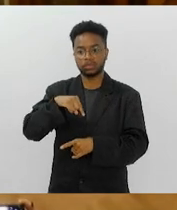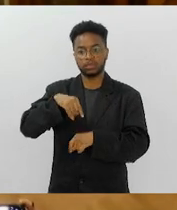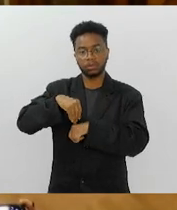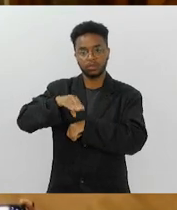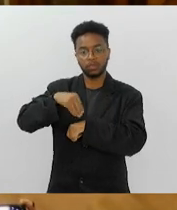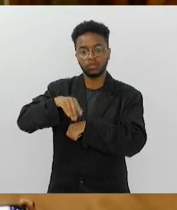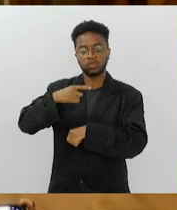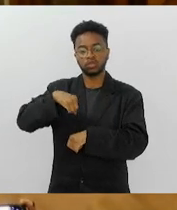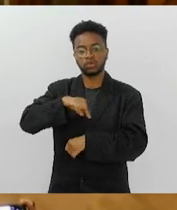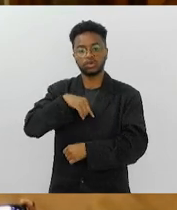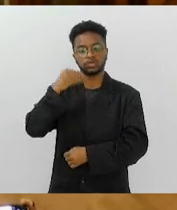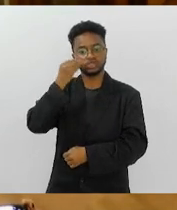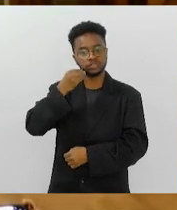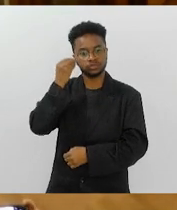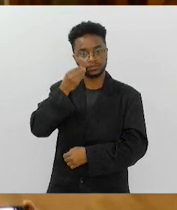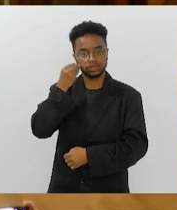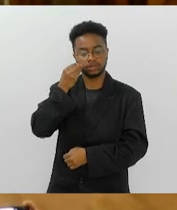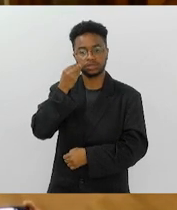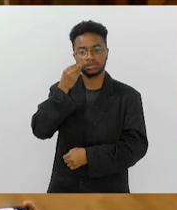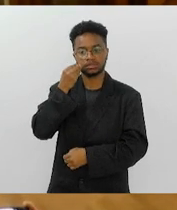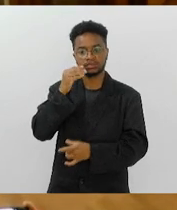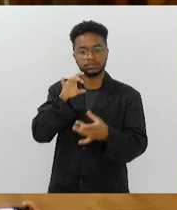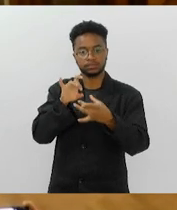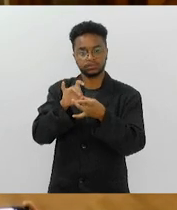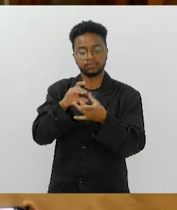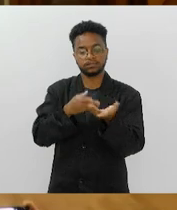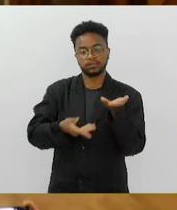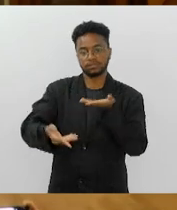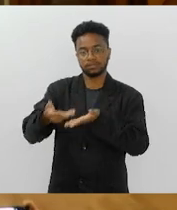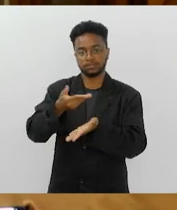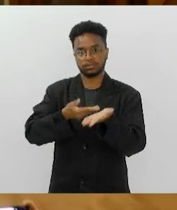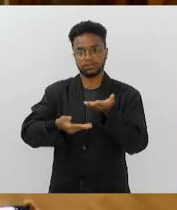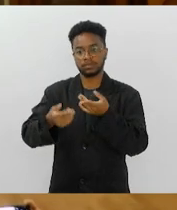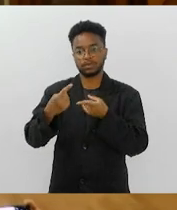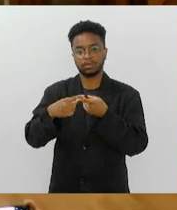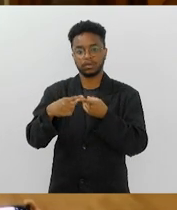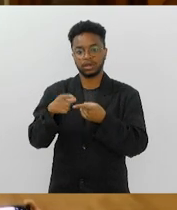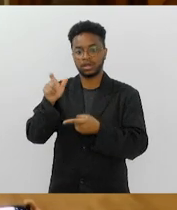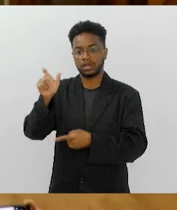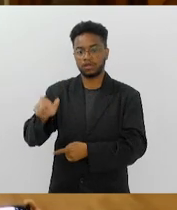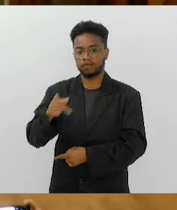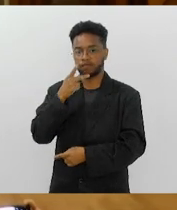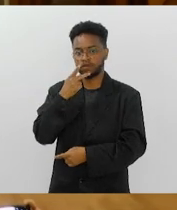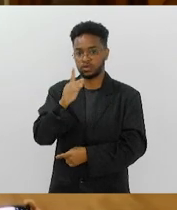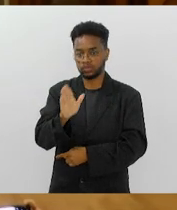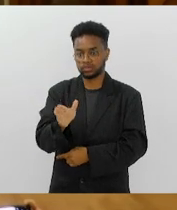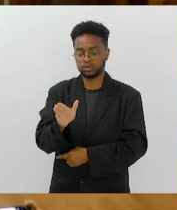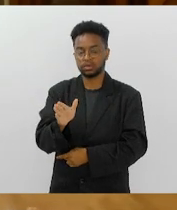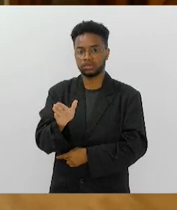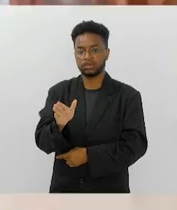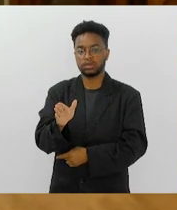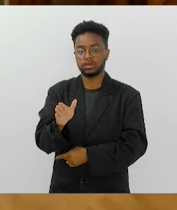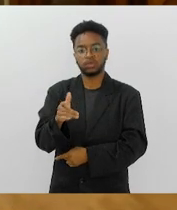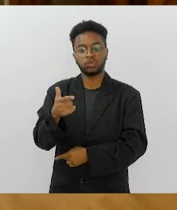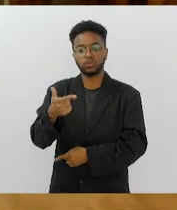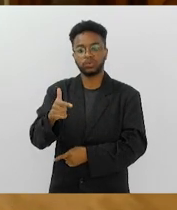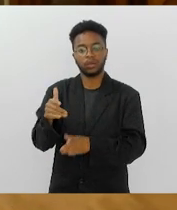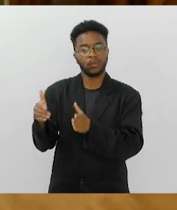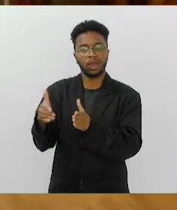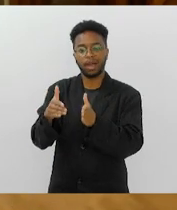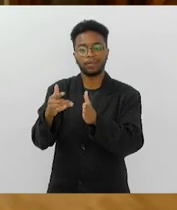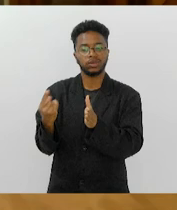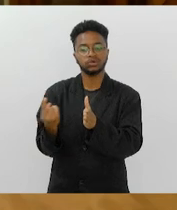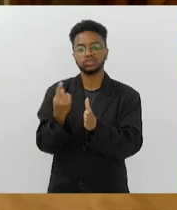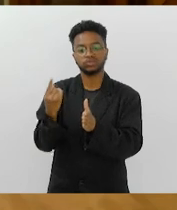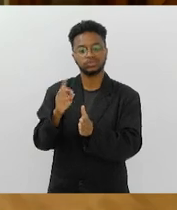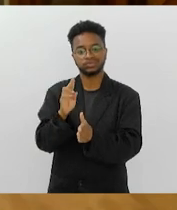experiência nessa integração, né, que, como o Coronel Andrade bem falou, né, não há um caminho que a gente possa fazer sozinhos. A gente tem que fazer